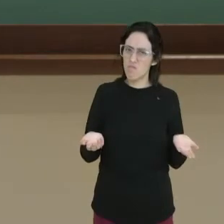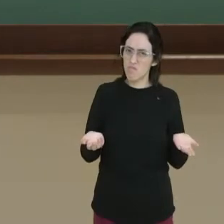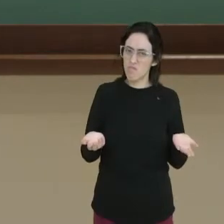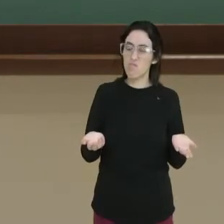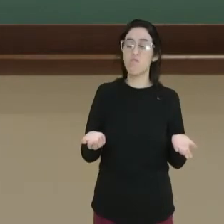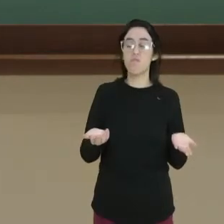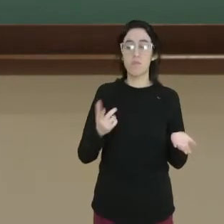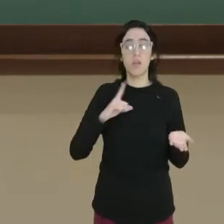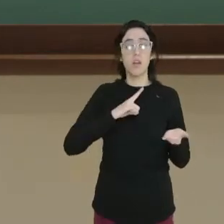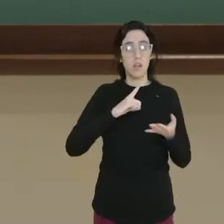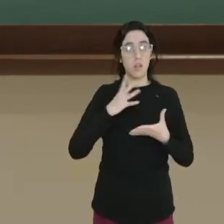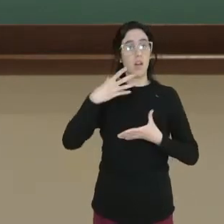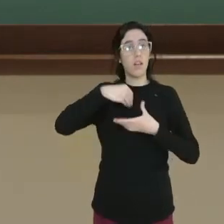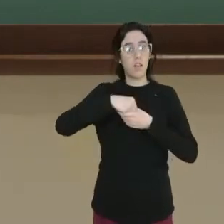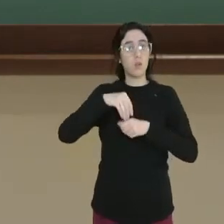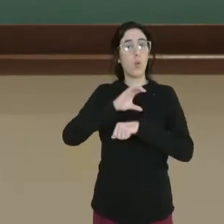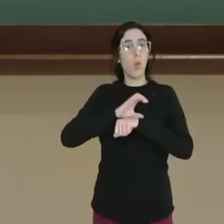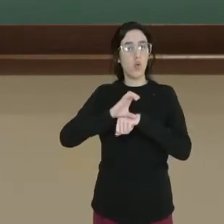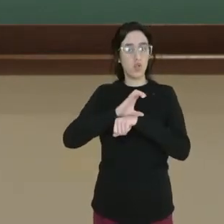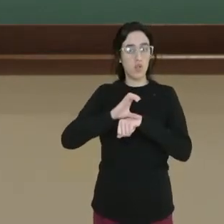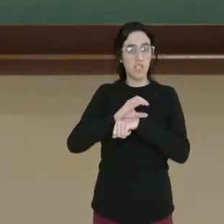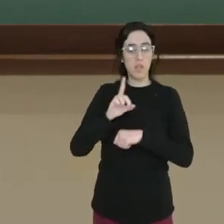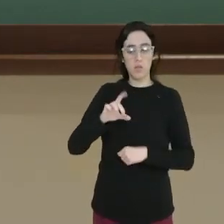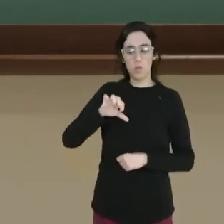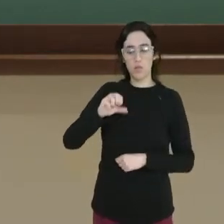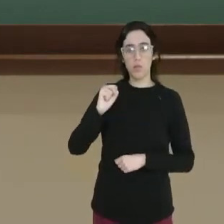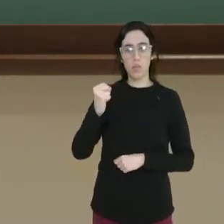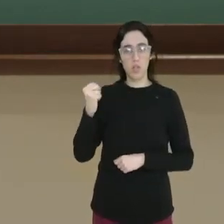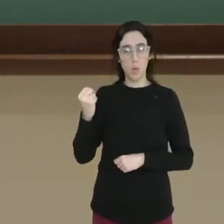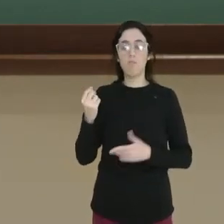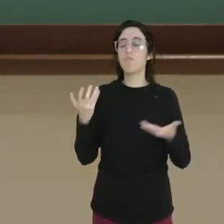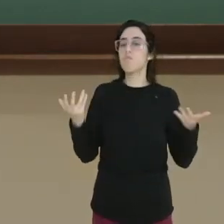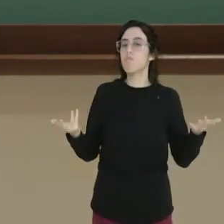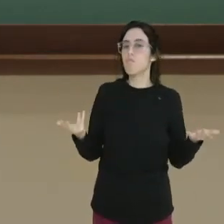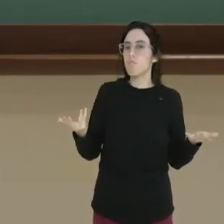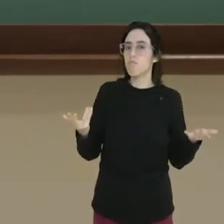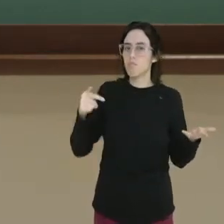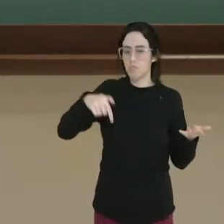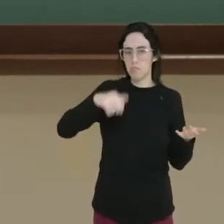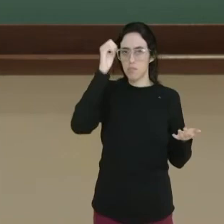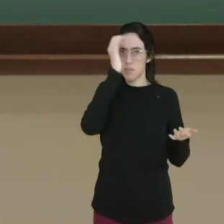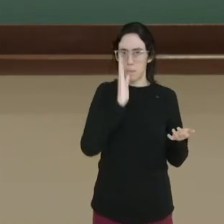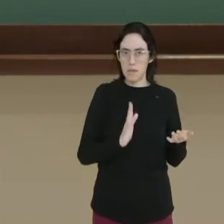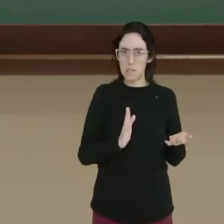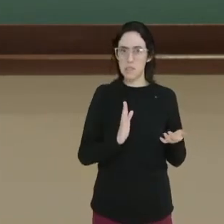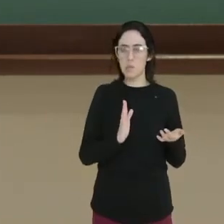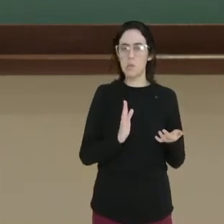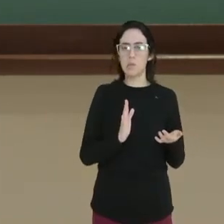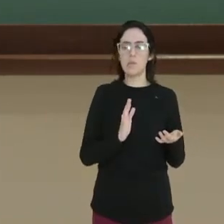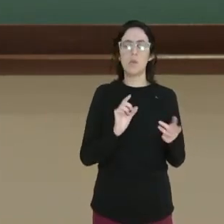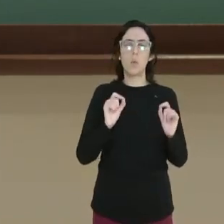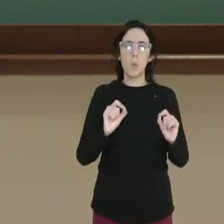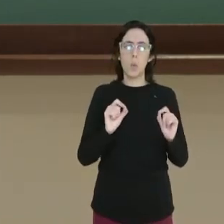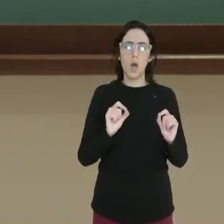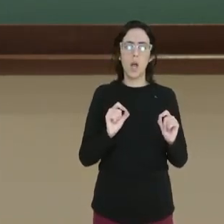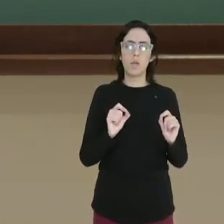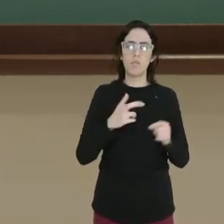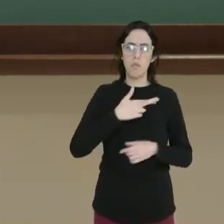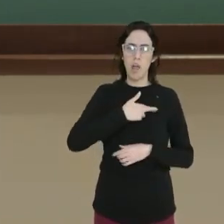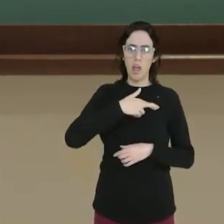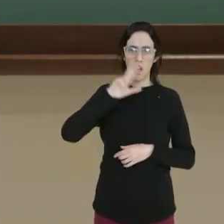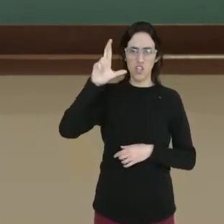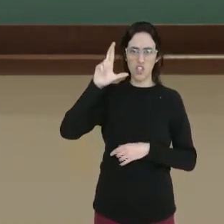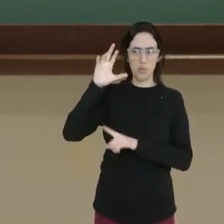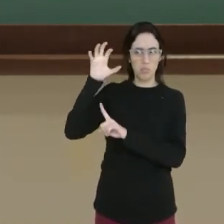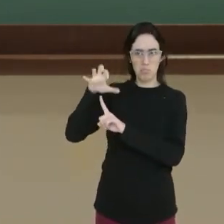nossa Constituição de 88. E aí, será que no Brasil então não há interferência da religião